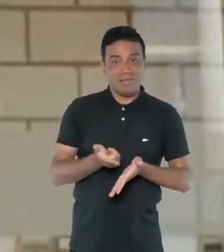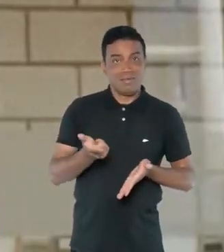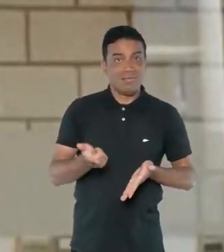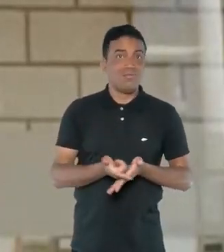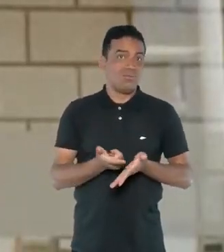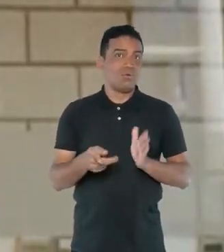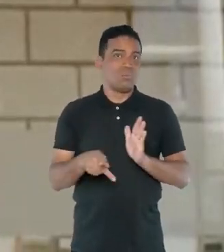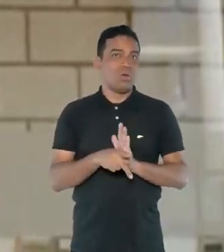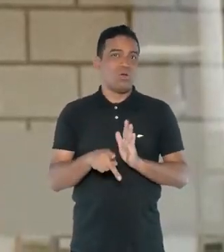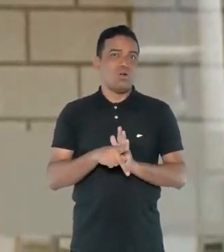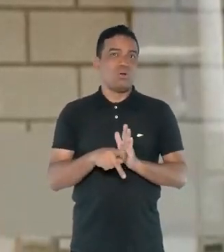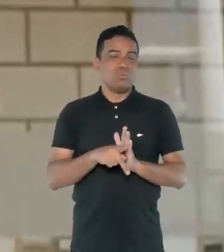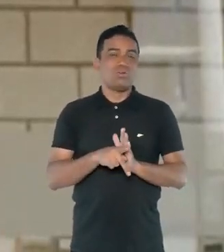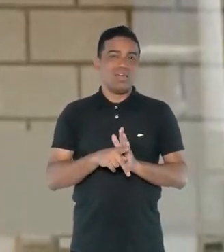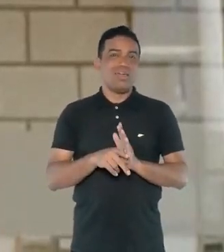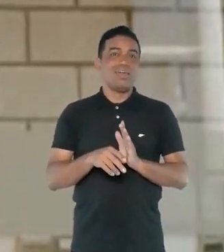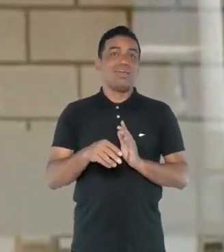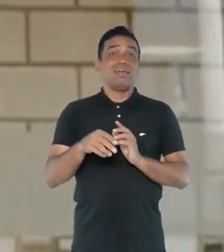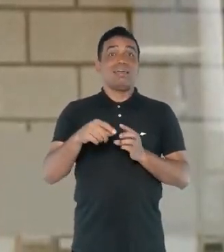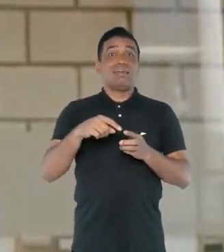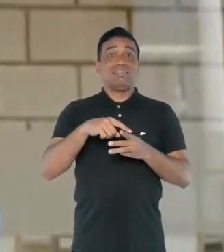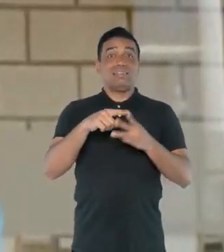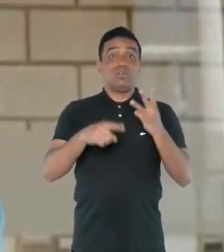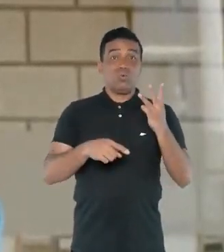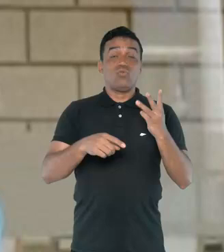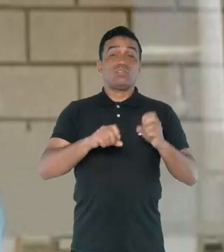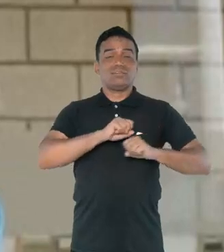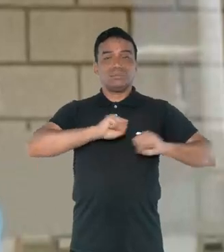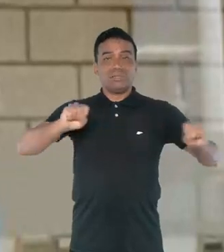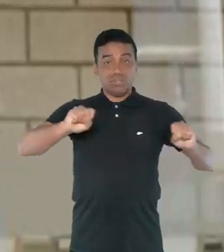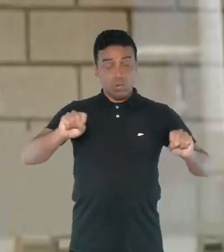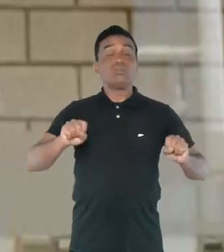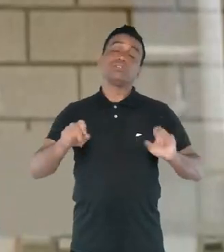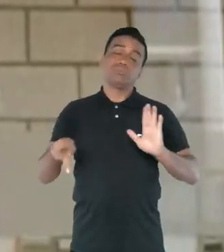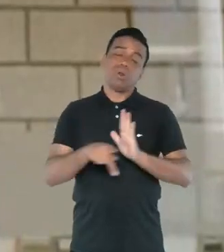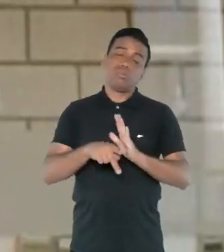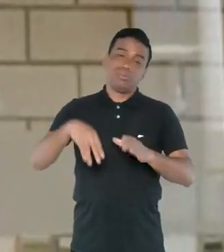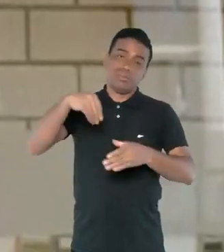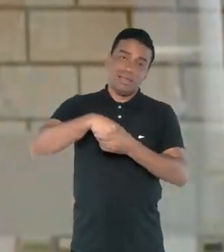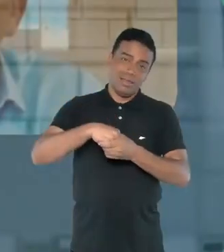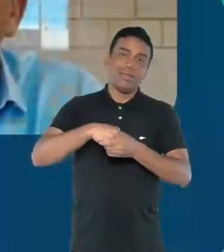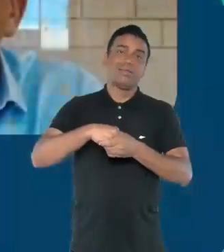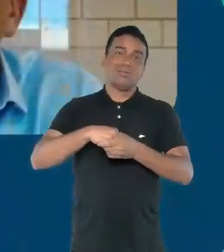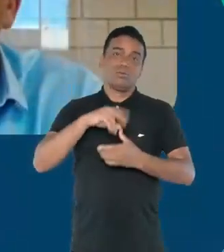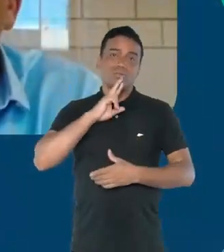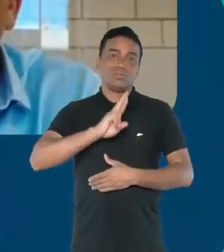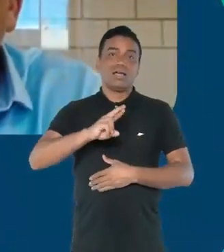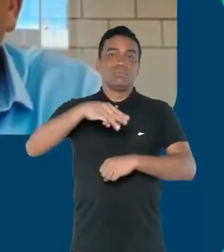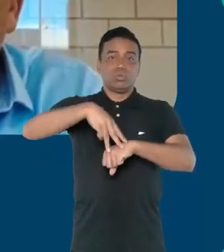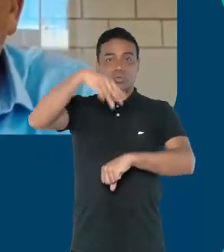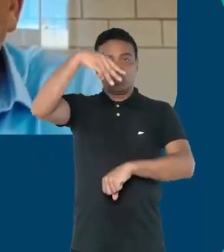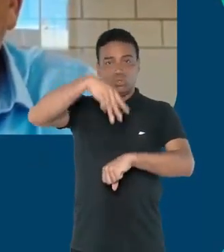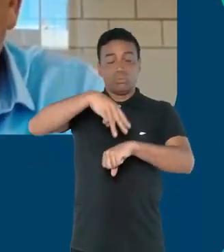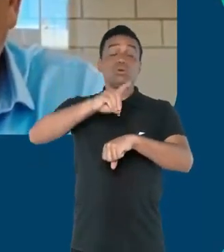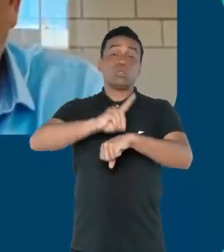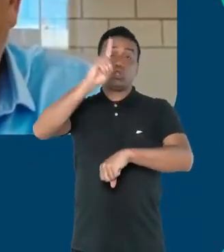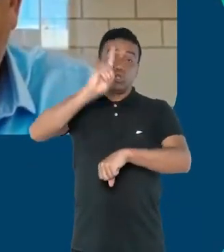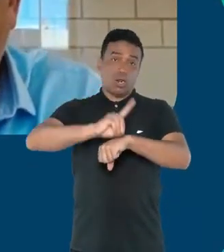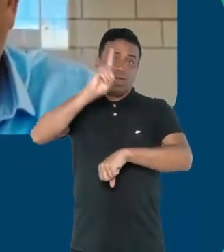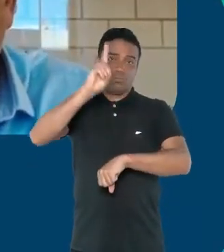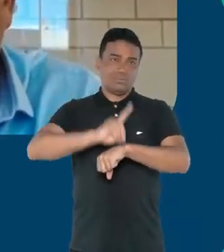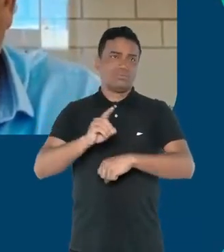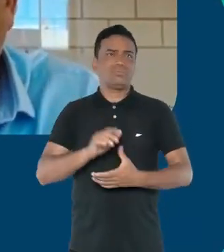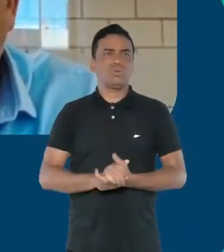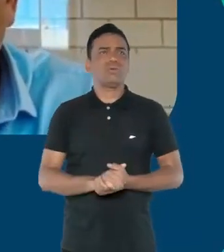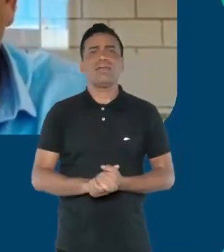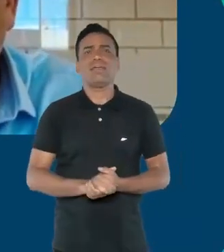o que eu denomino o Triunfo das Paixões, que é o resultado do meu doutorado. Bom, por que o Triunfo das Paixões,